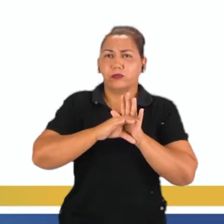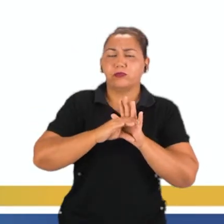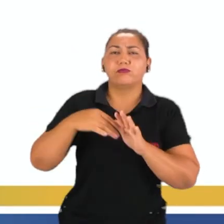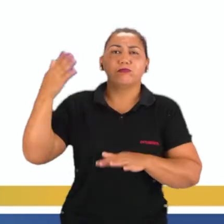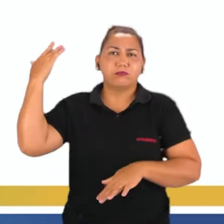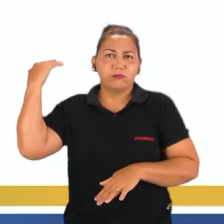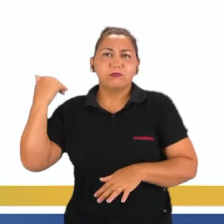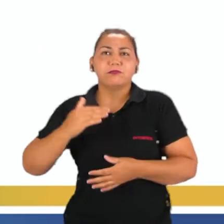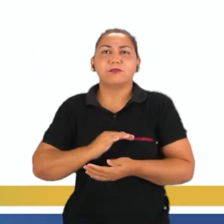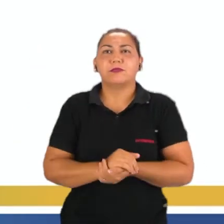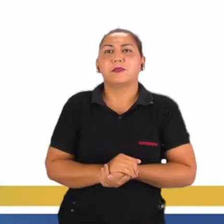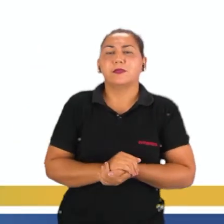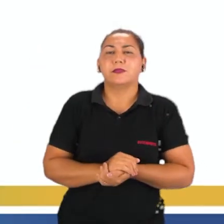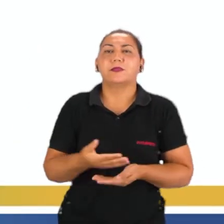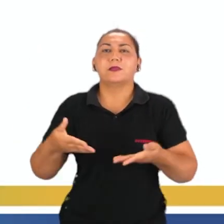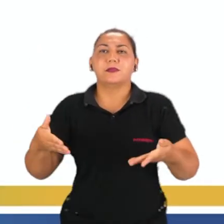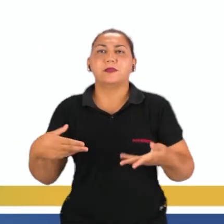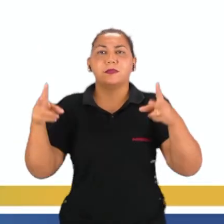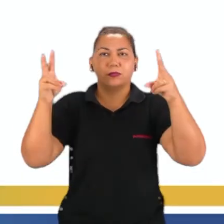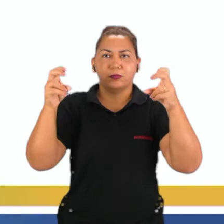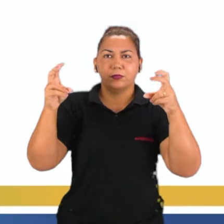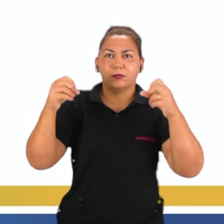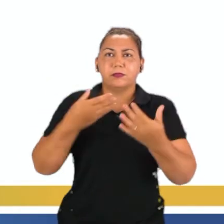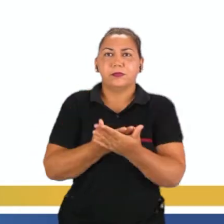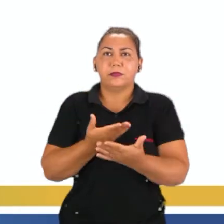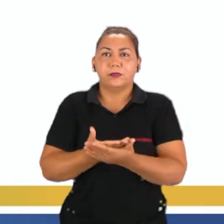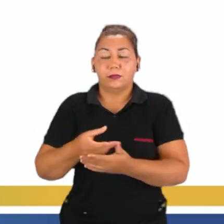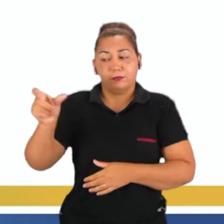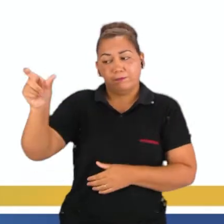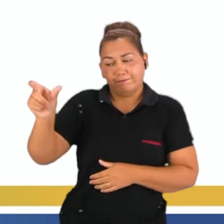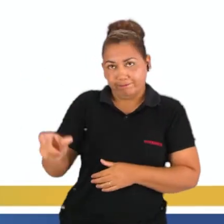nosso objeto de estudo trata-se sobre o sujeito.